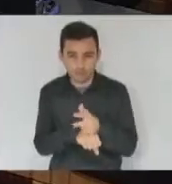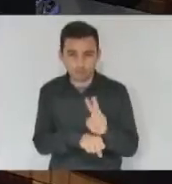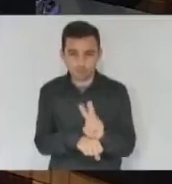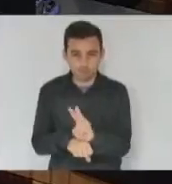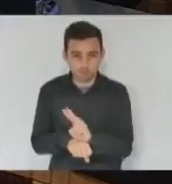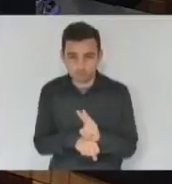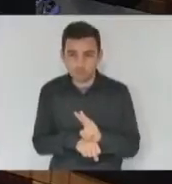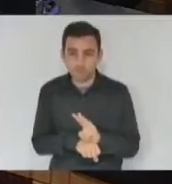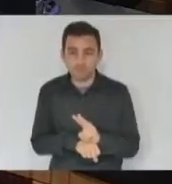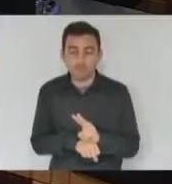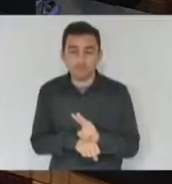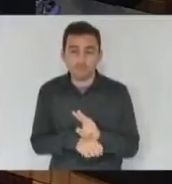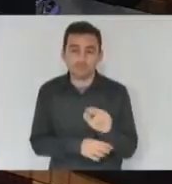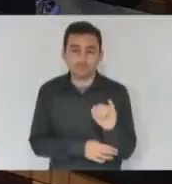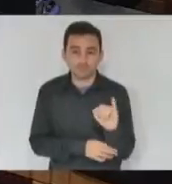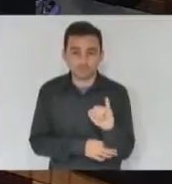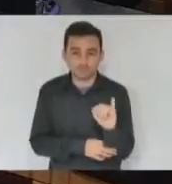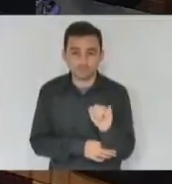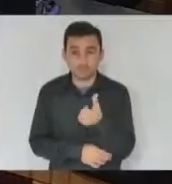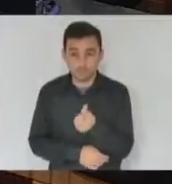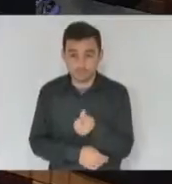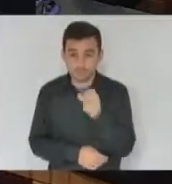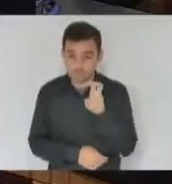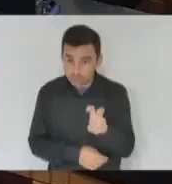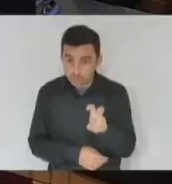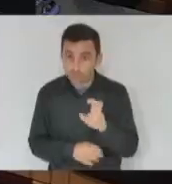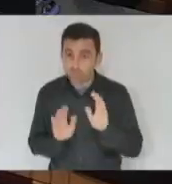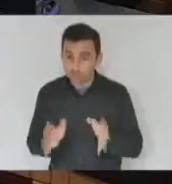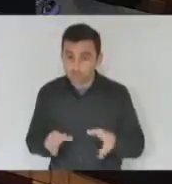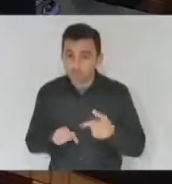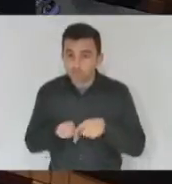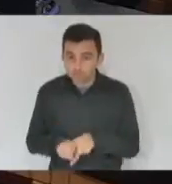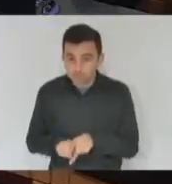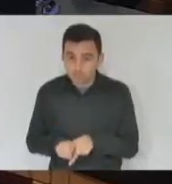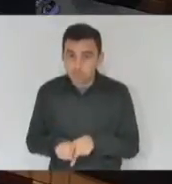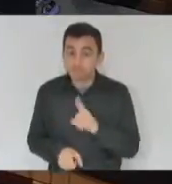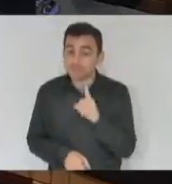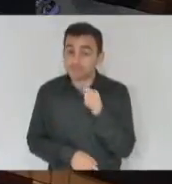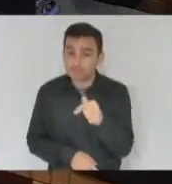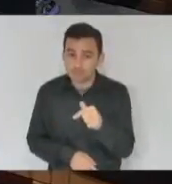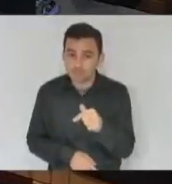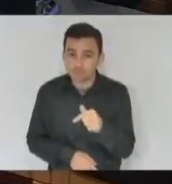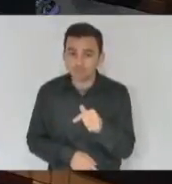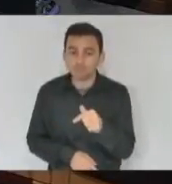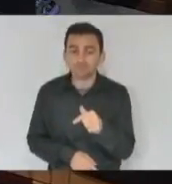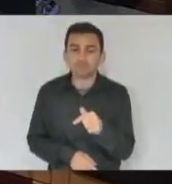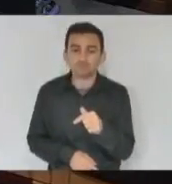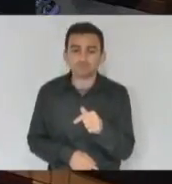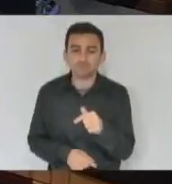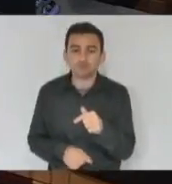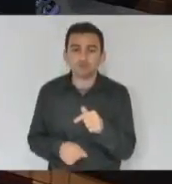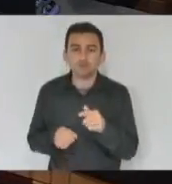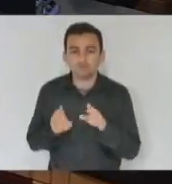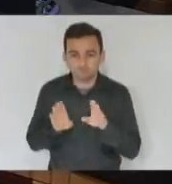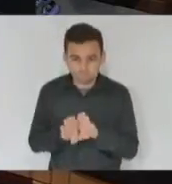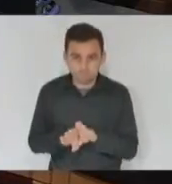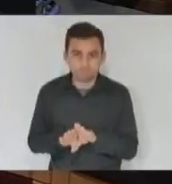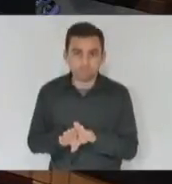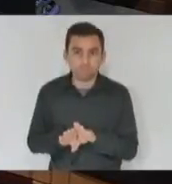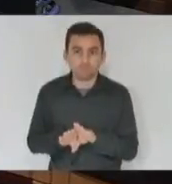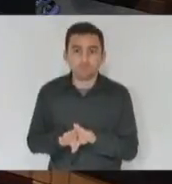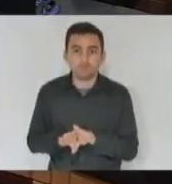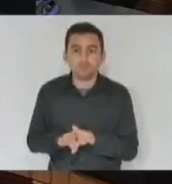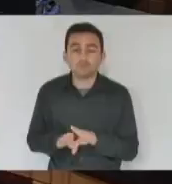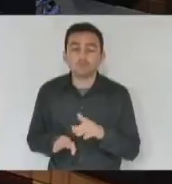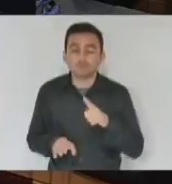Das 65 que nós tínhamos o convênio em 2016, 17 estão desativadas, 15 não pode mais ter a manutenção, porque quem fazia a